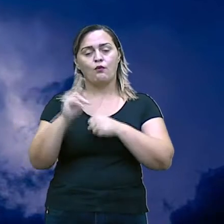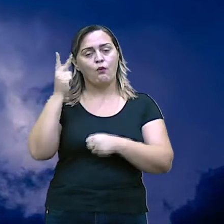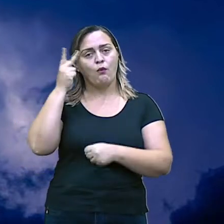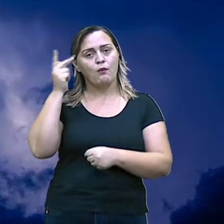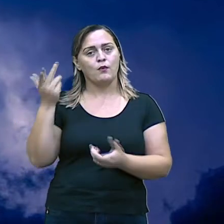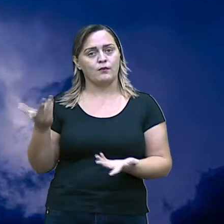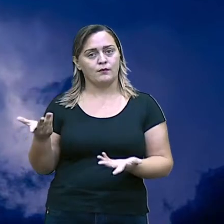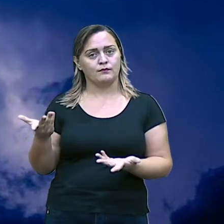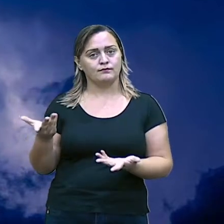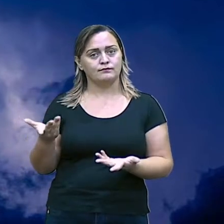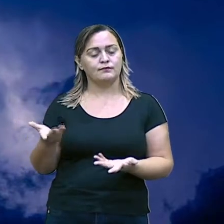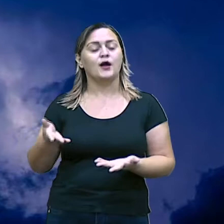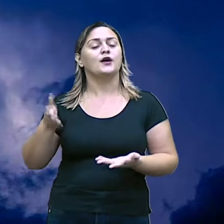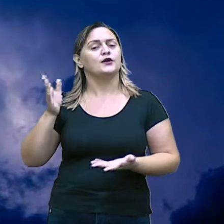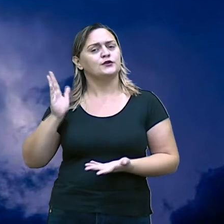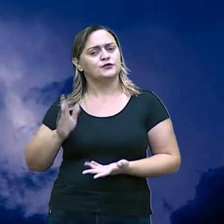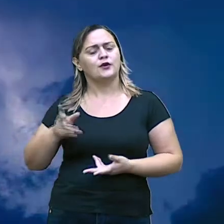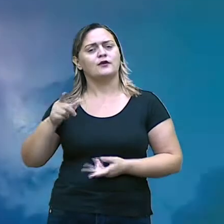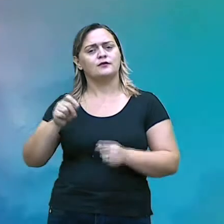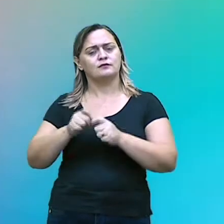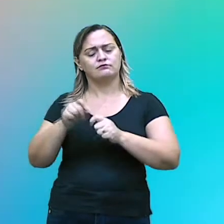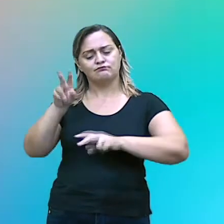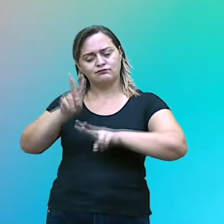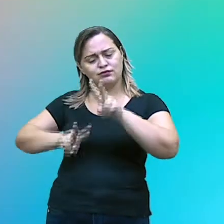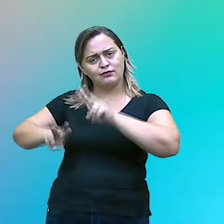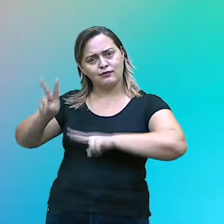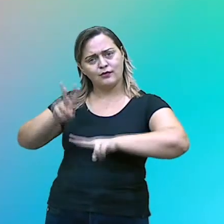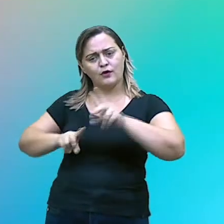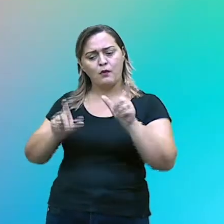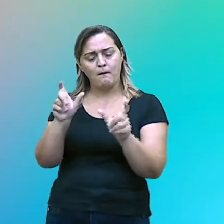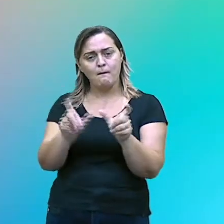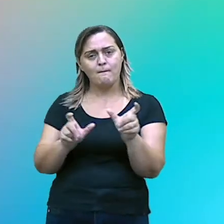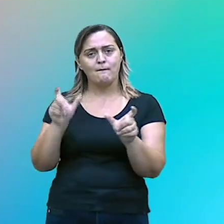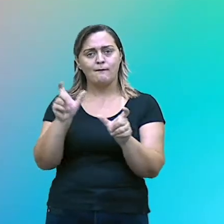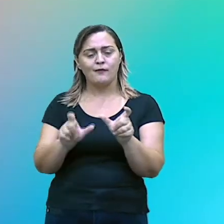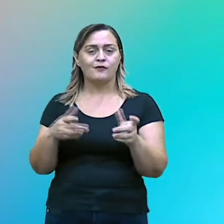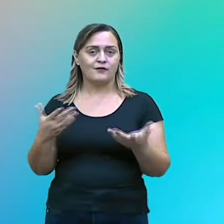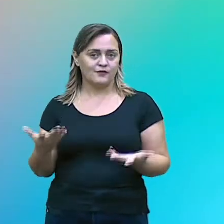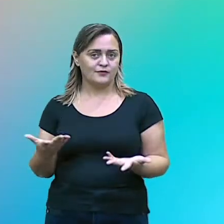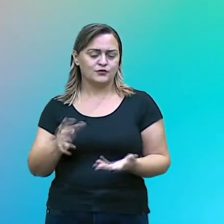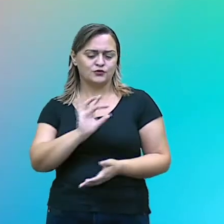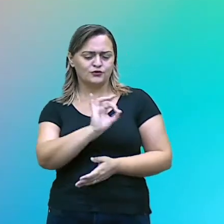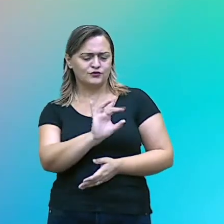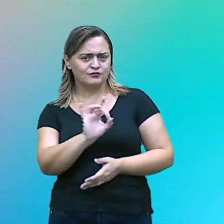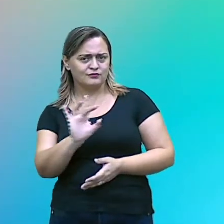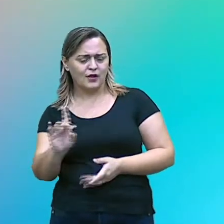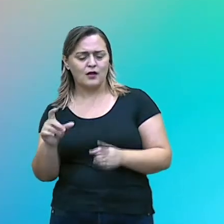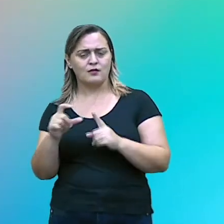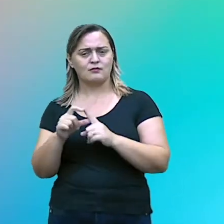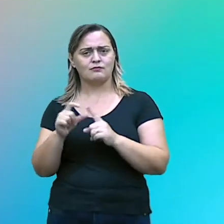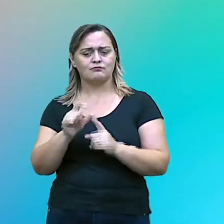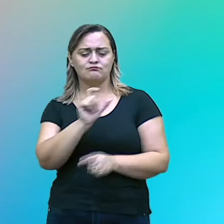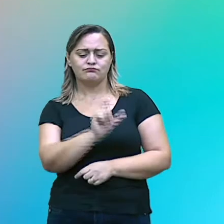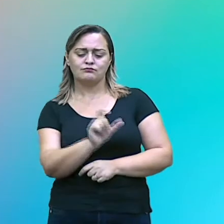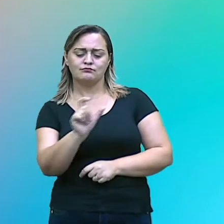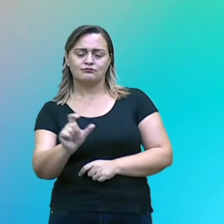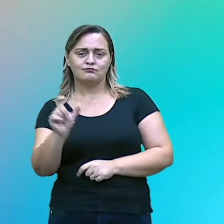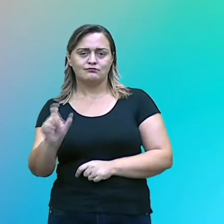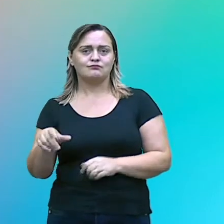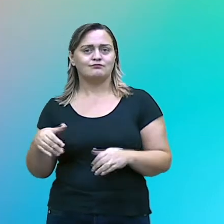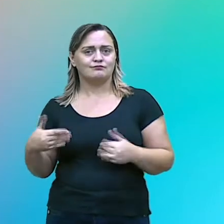Realizamos uma análise morfológica. Falamos da classe gramatical. E agora, temos, claro,